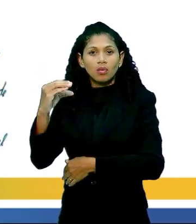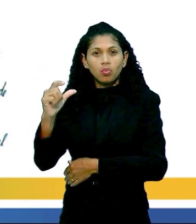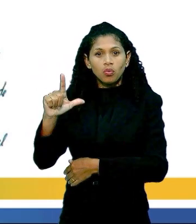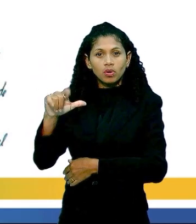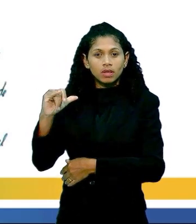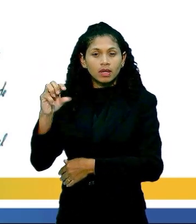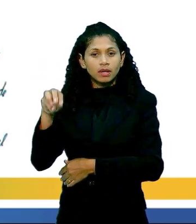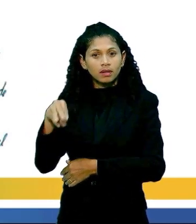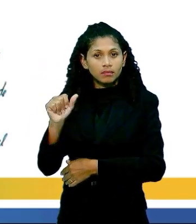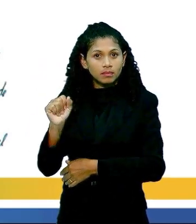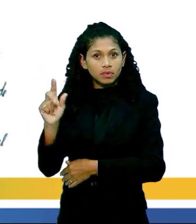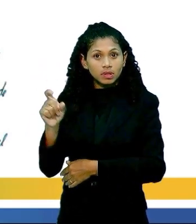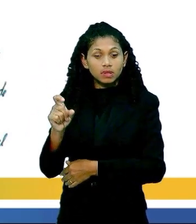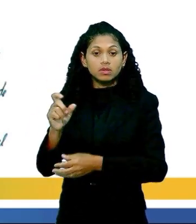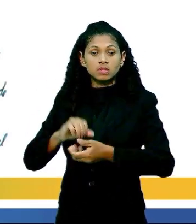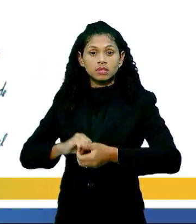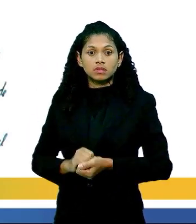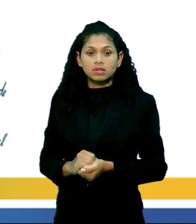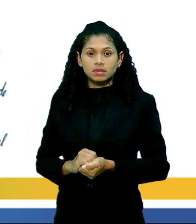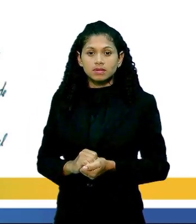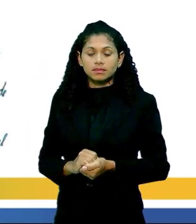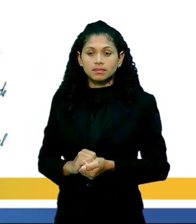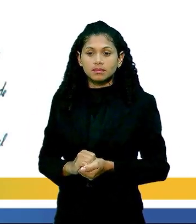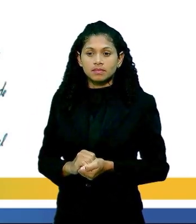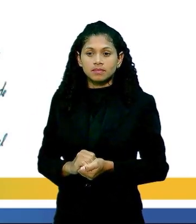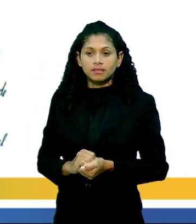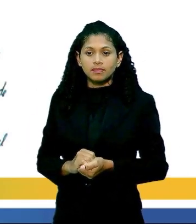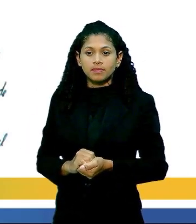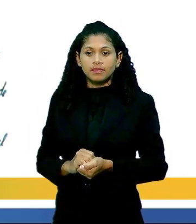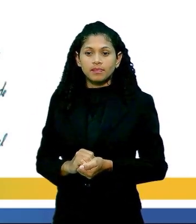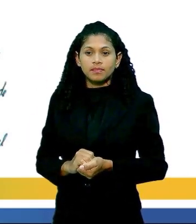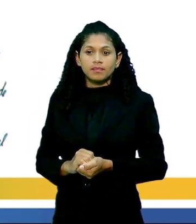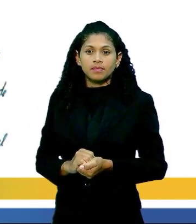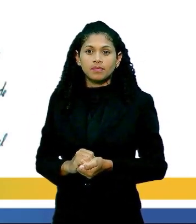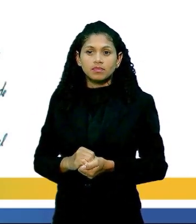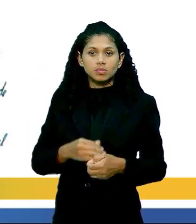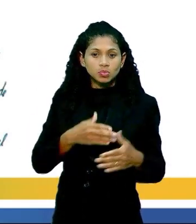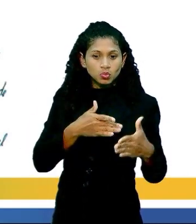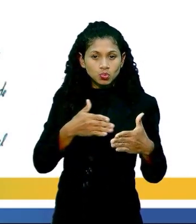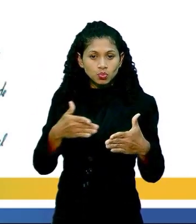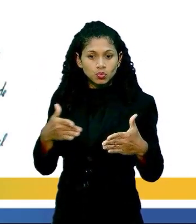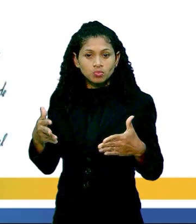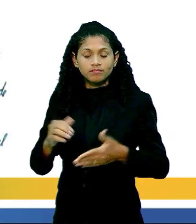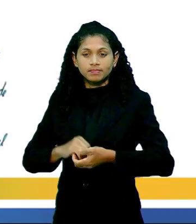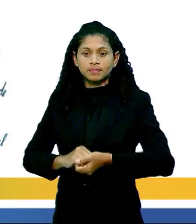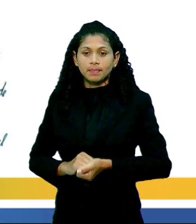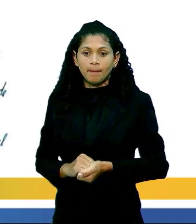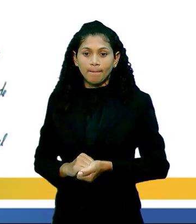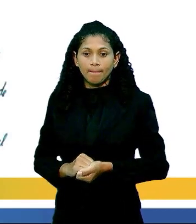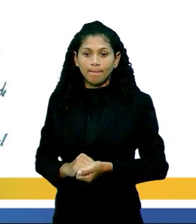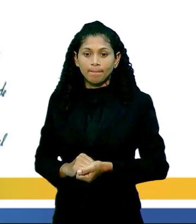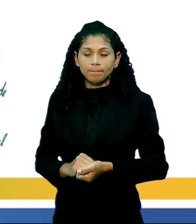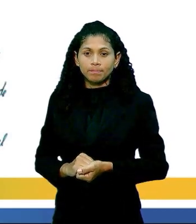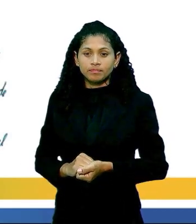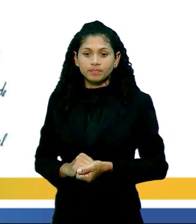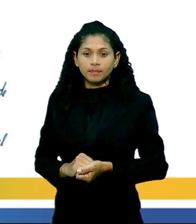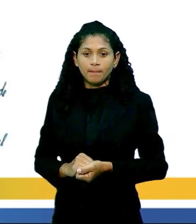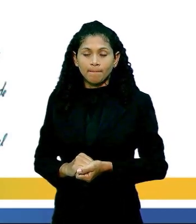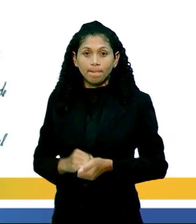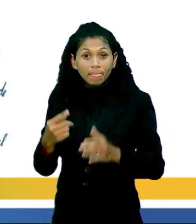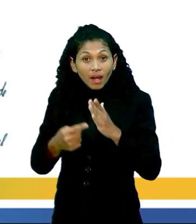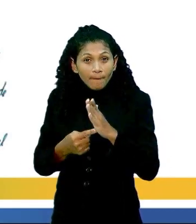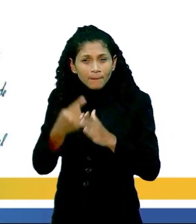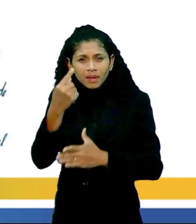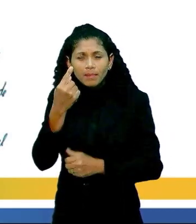ecológica acontece de forma primária e de forma secundária. O que é a forma primária?